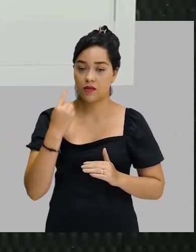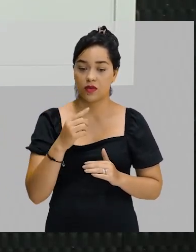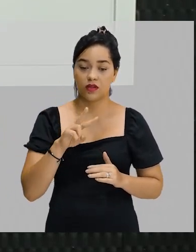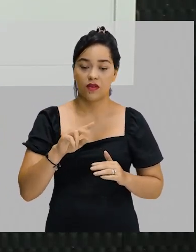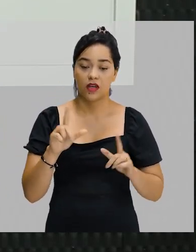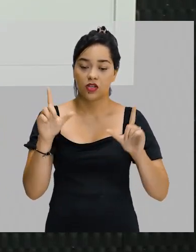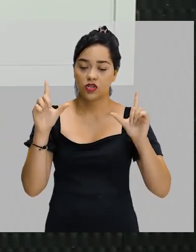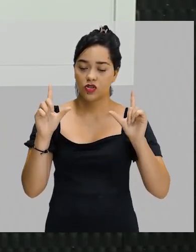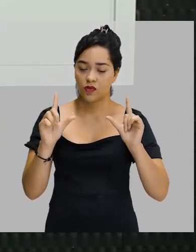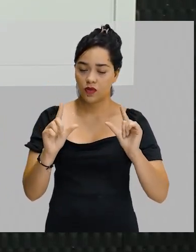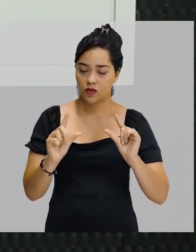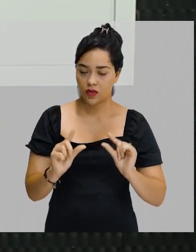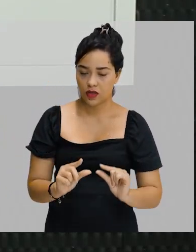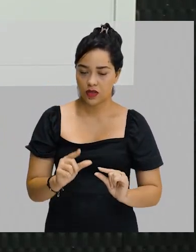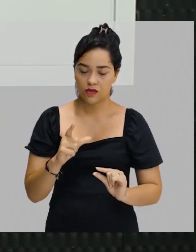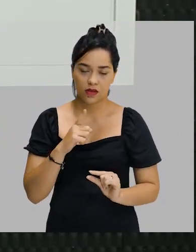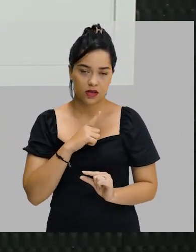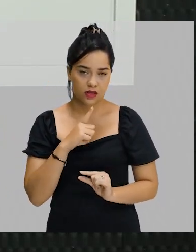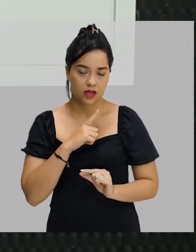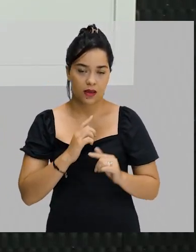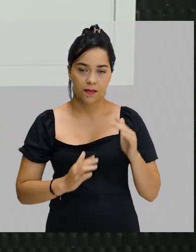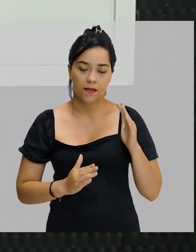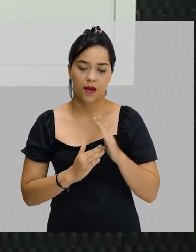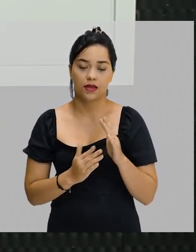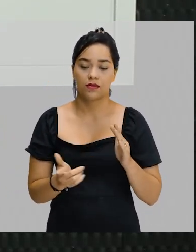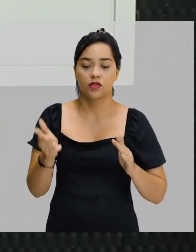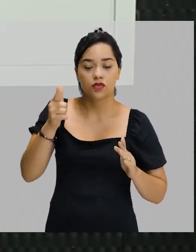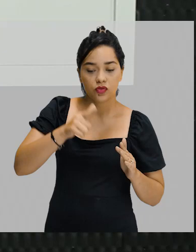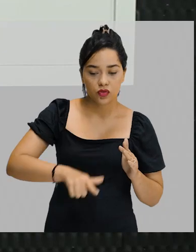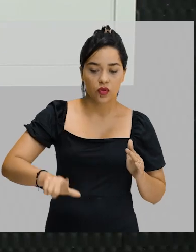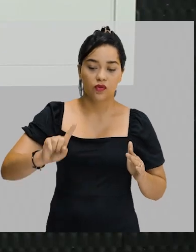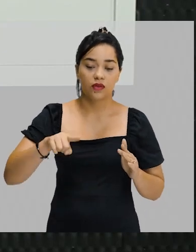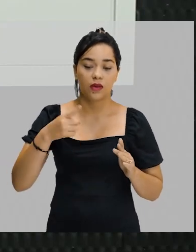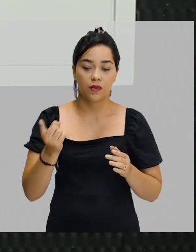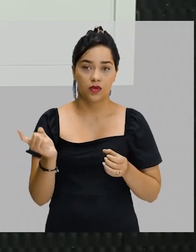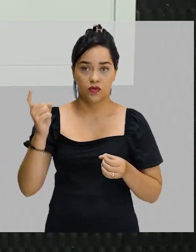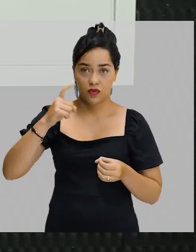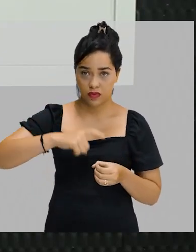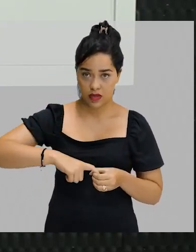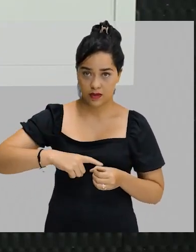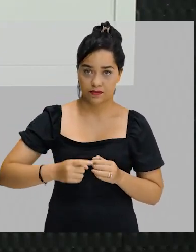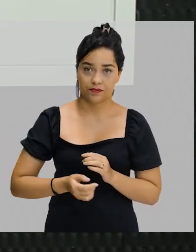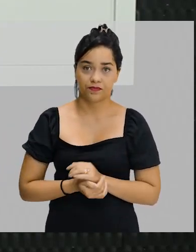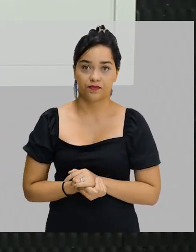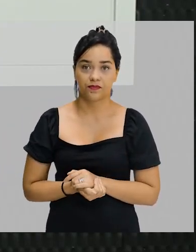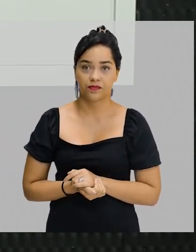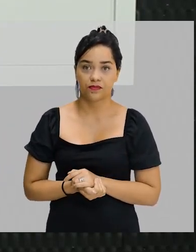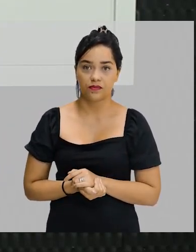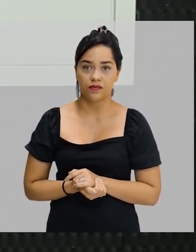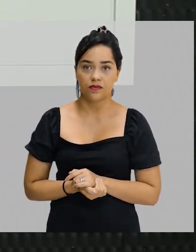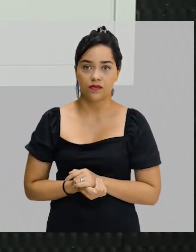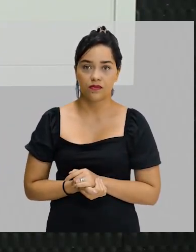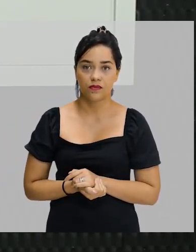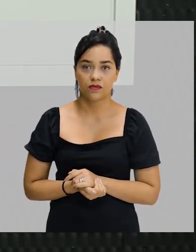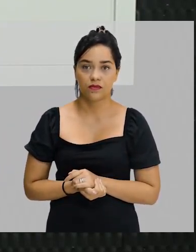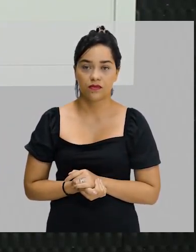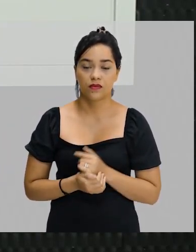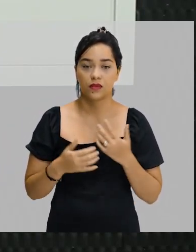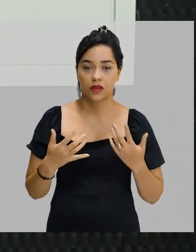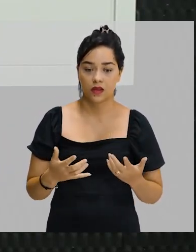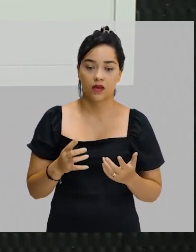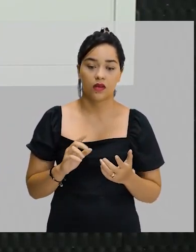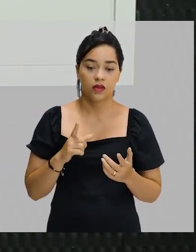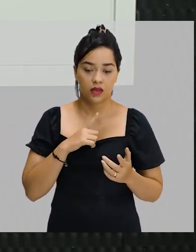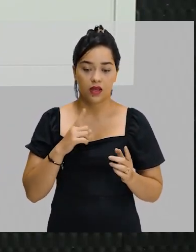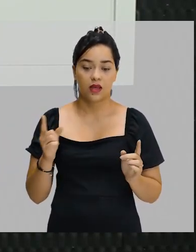vai diminuindo, vai chegar até na elongação máxima de novo e depois retornar, tá certo? Então ele vai ficar